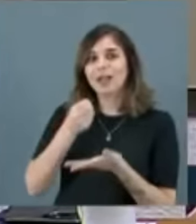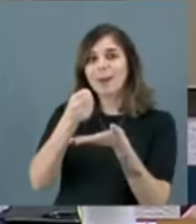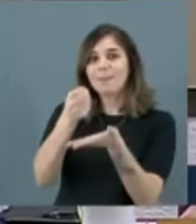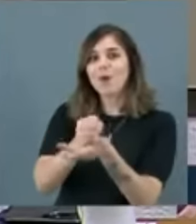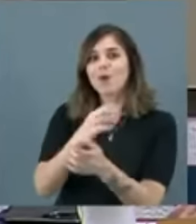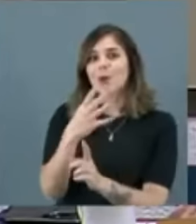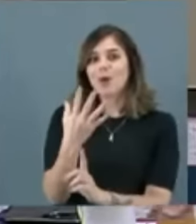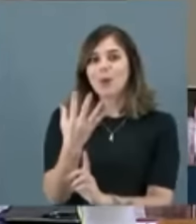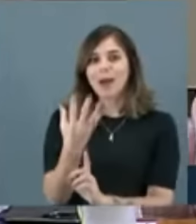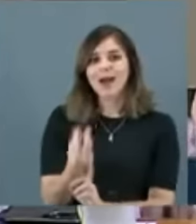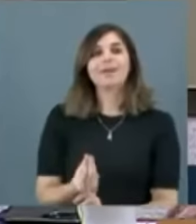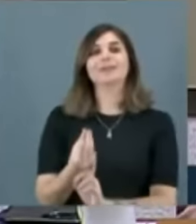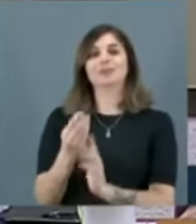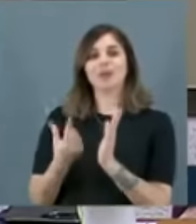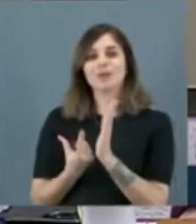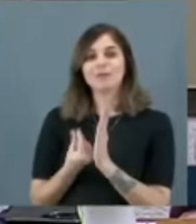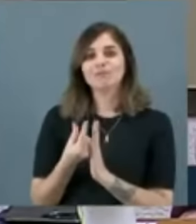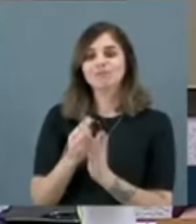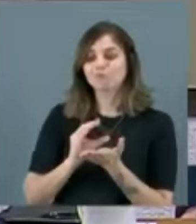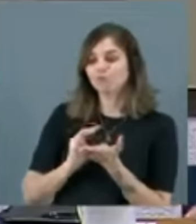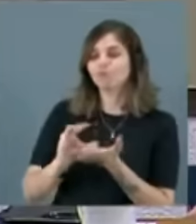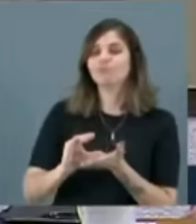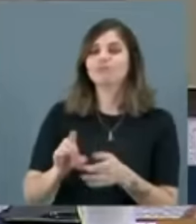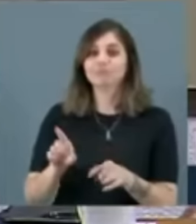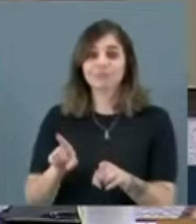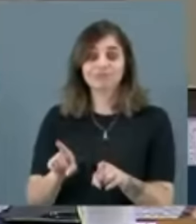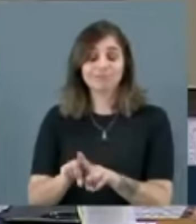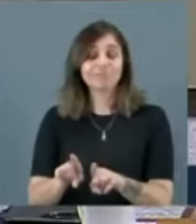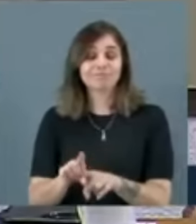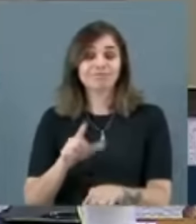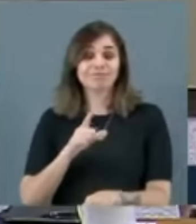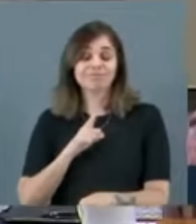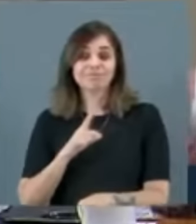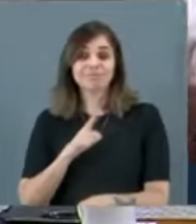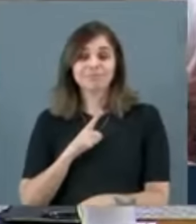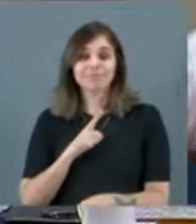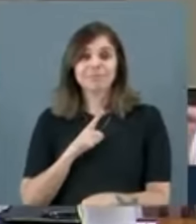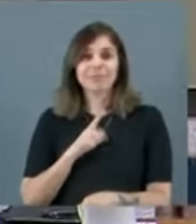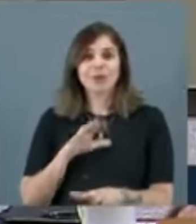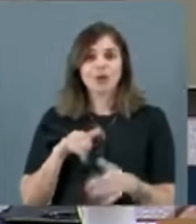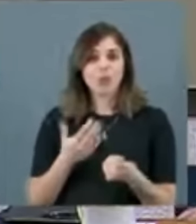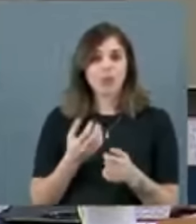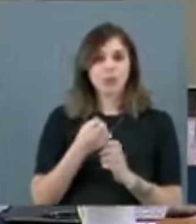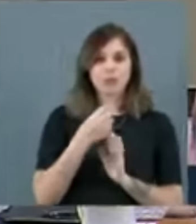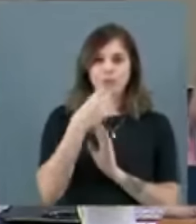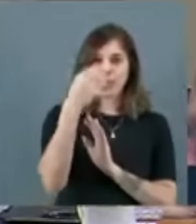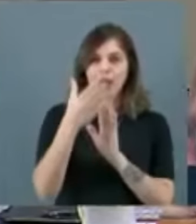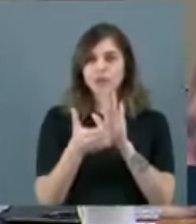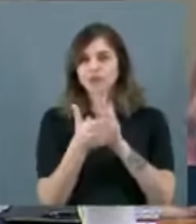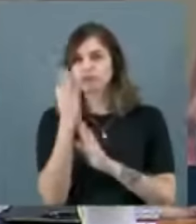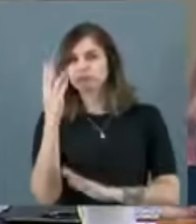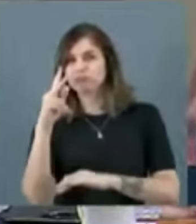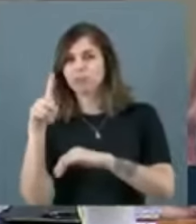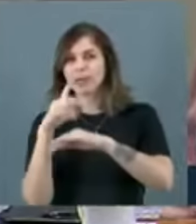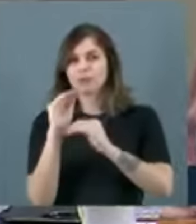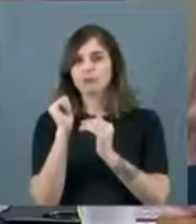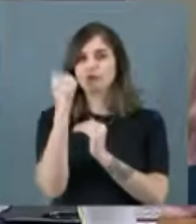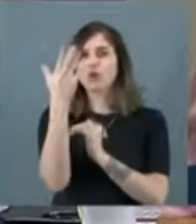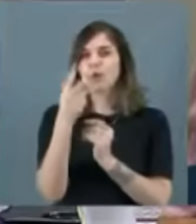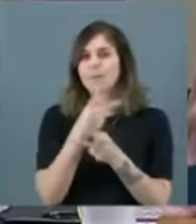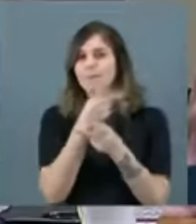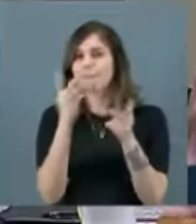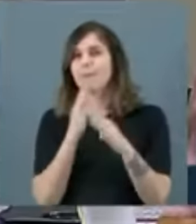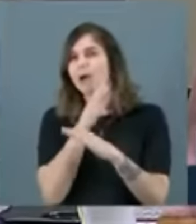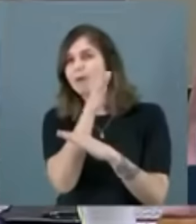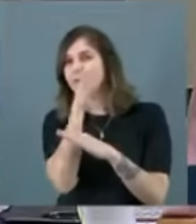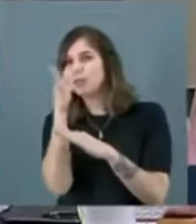preservar o patrimônio cultural e promover a diversidade cultural. Quando a gente viaja para o exterior, que vai visitar aquelas